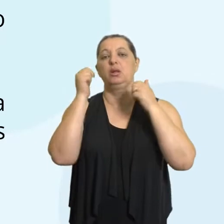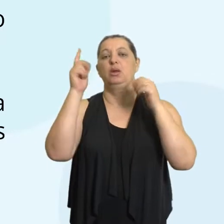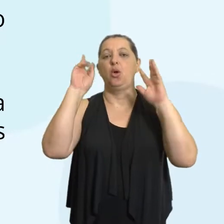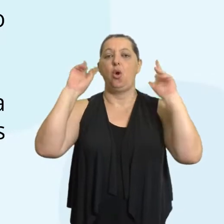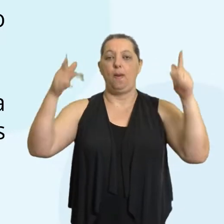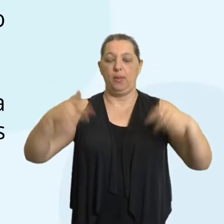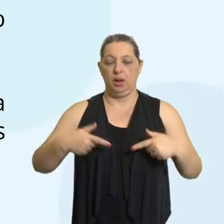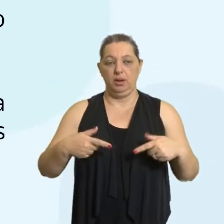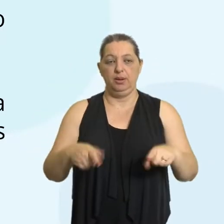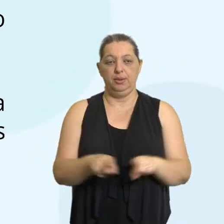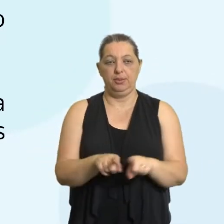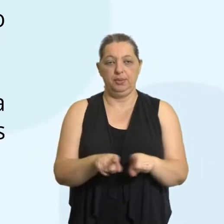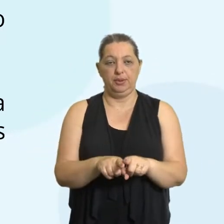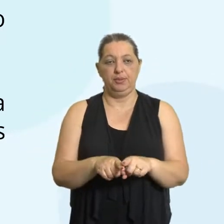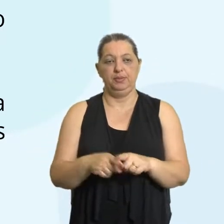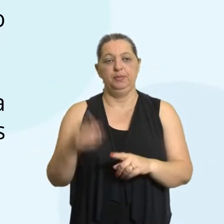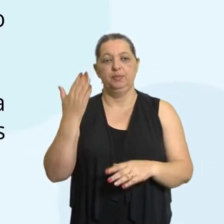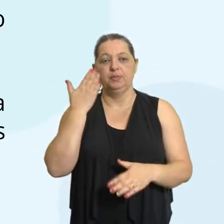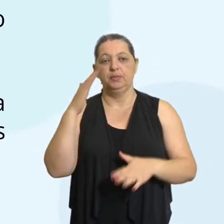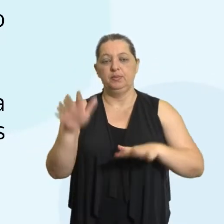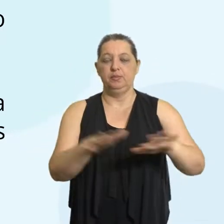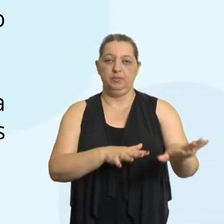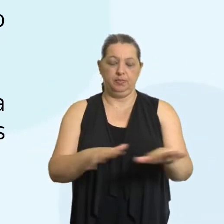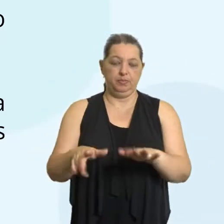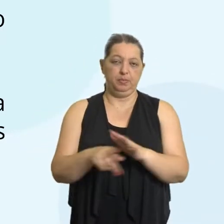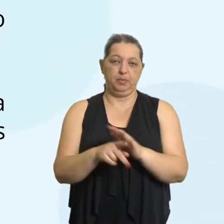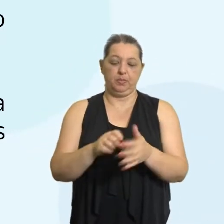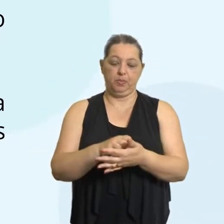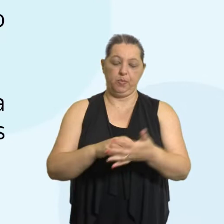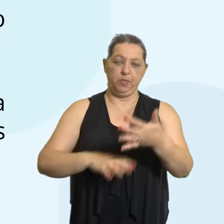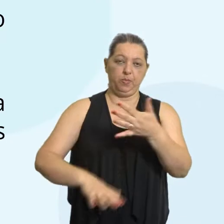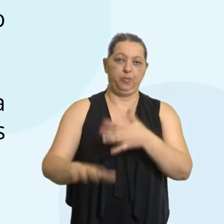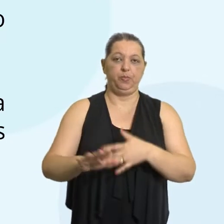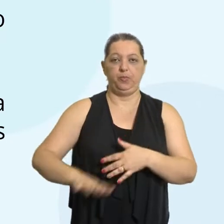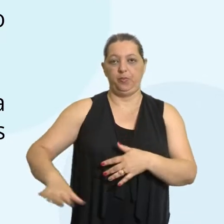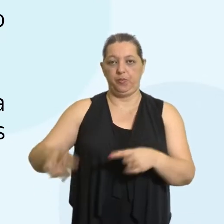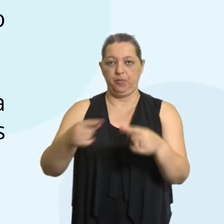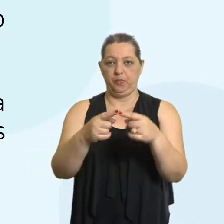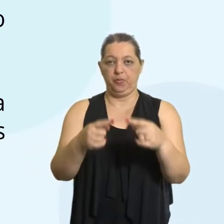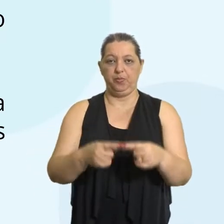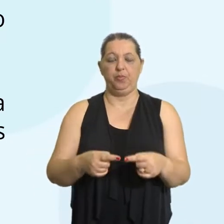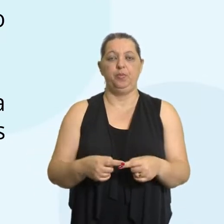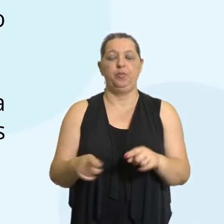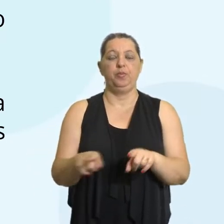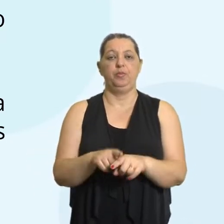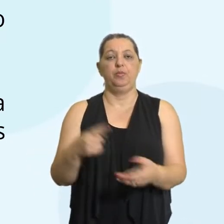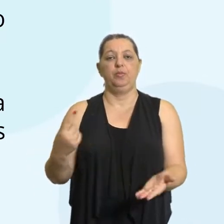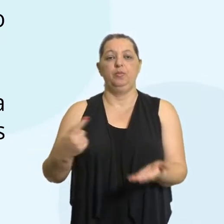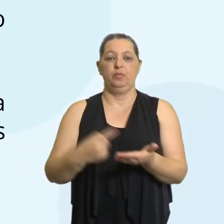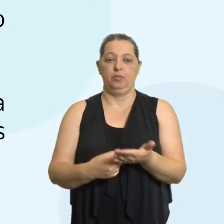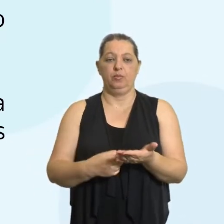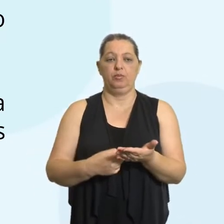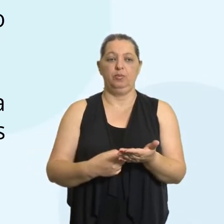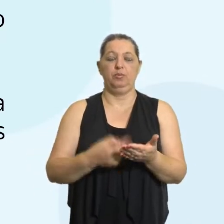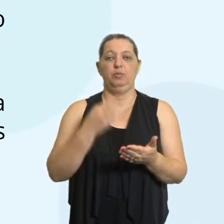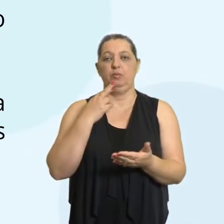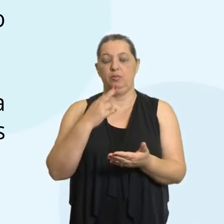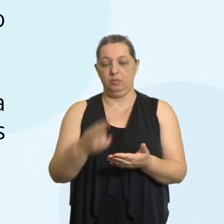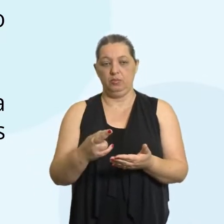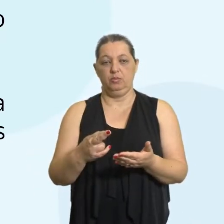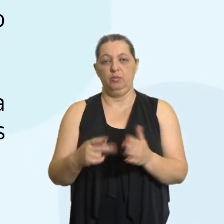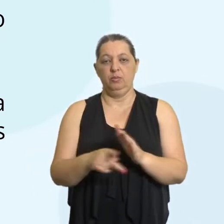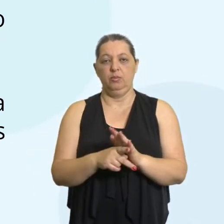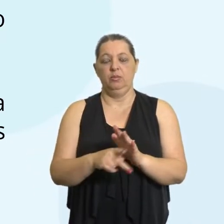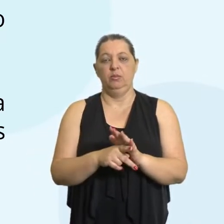compreender também esses movimentos de integração entre os componentes curriculares e as árvores e articular o compromisso com o resultado e educação